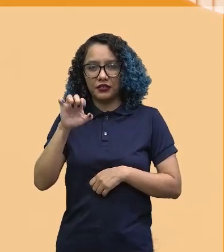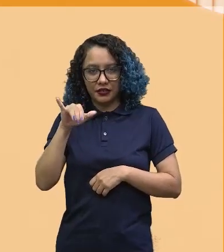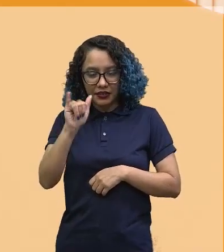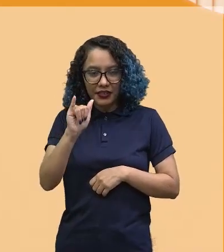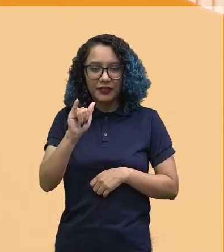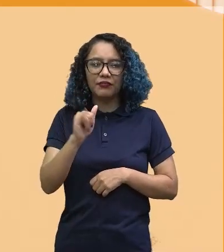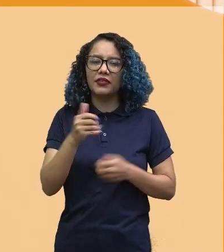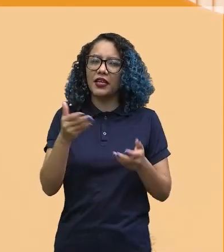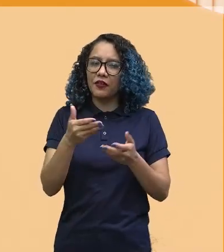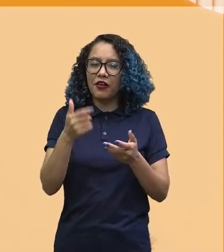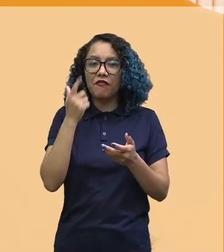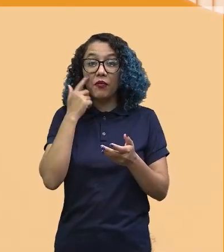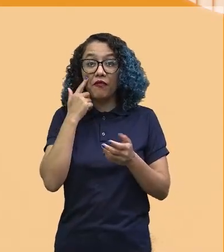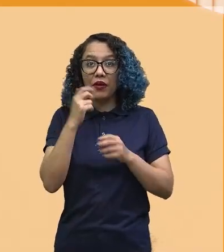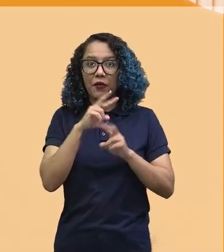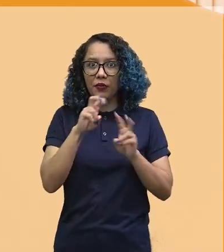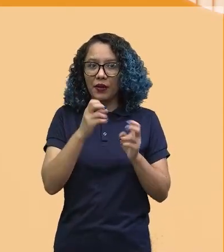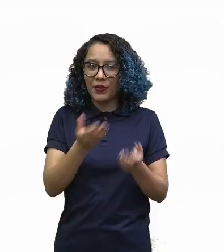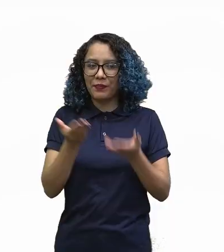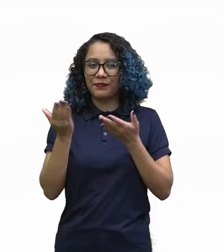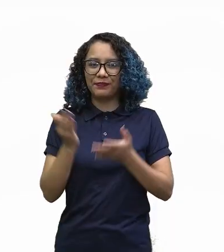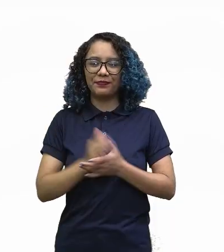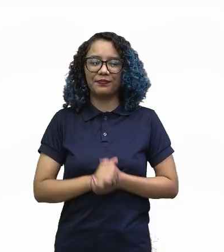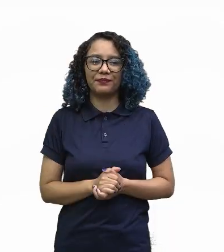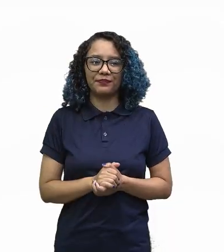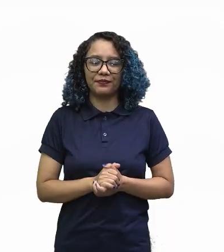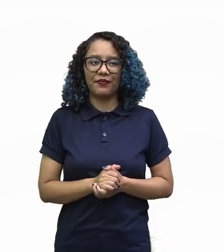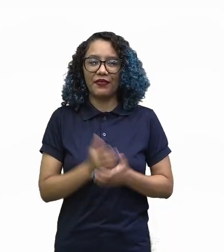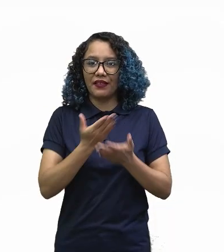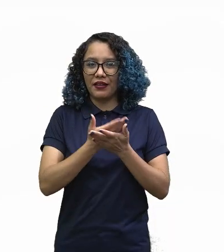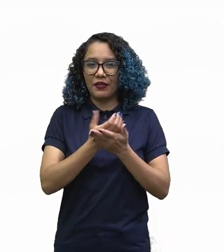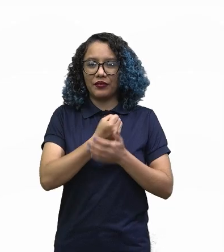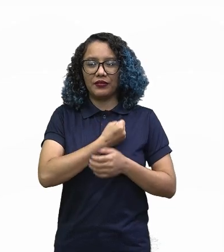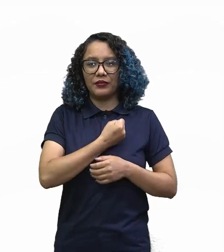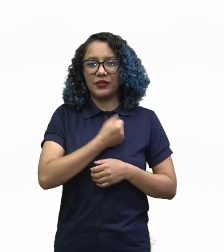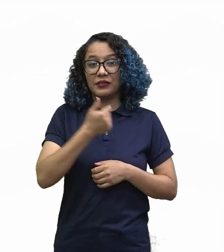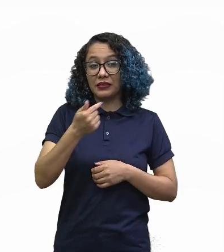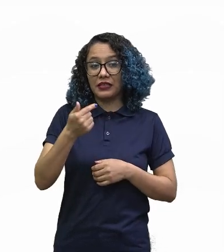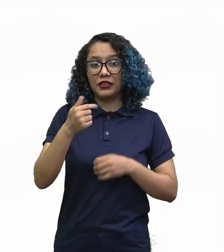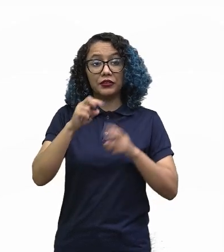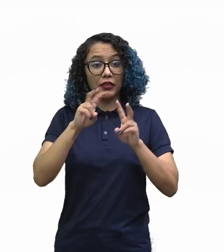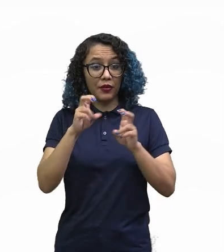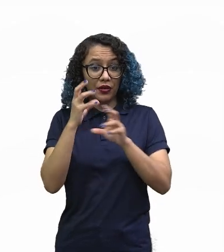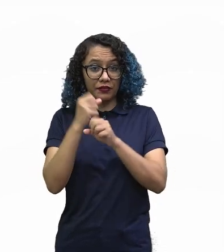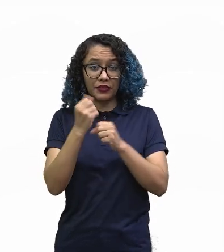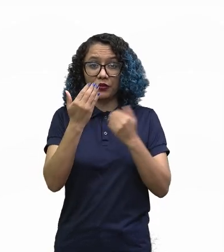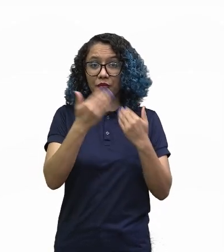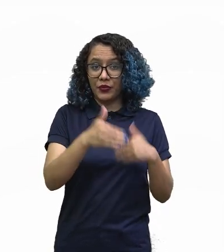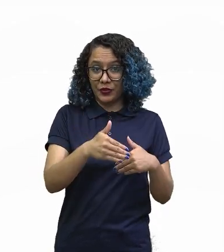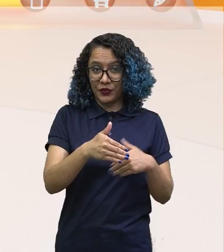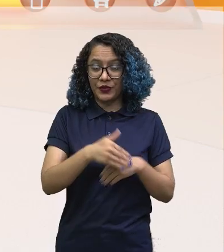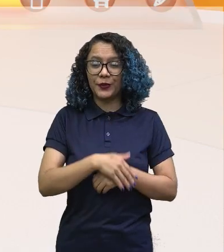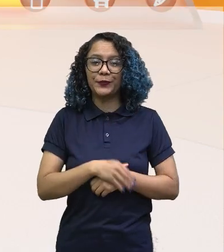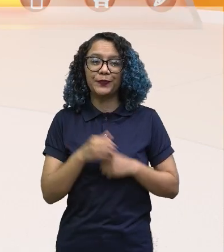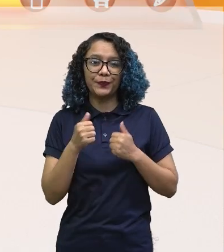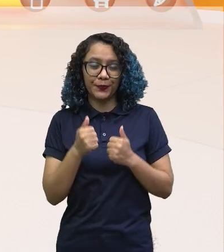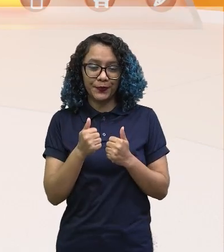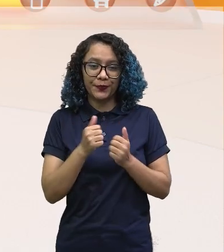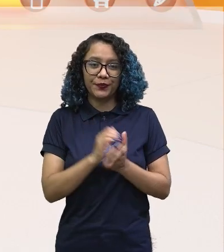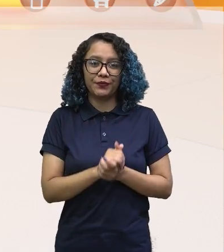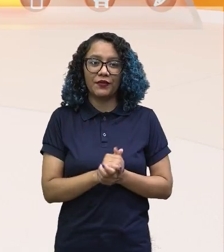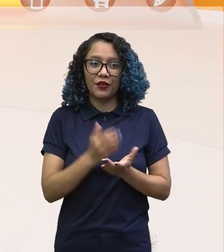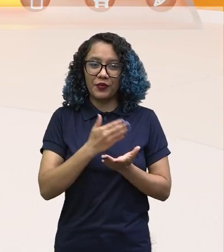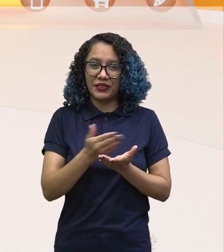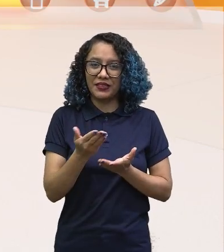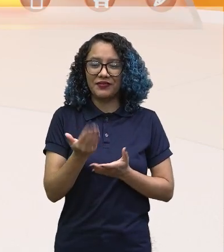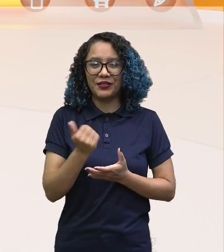e te convido a conhecer o tema da nossa aula. Temos aqui a aula 7, revisão e avaliação.